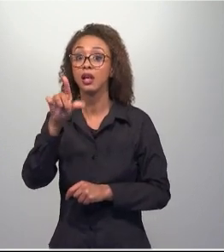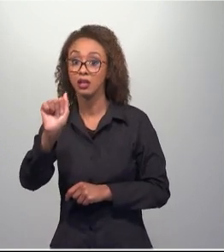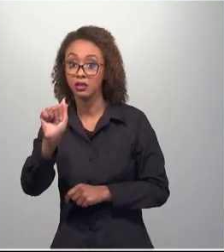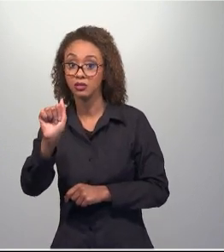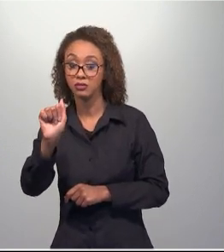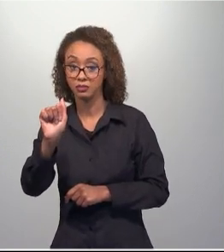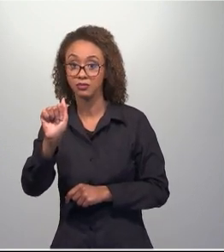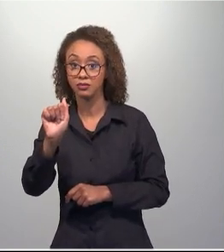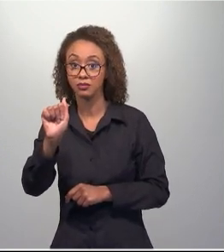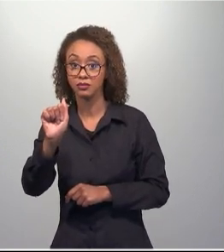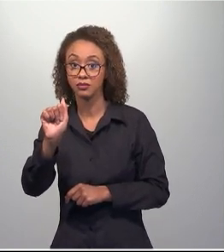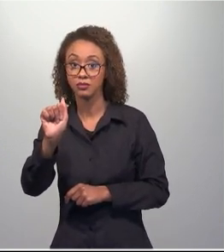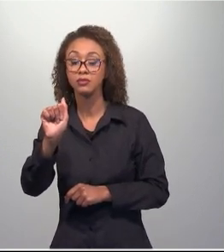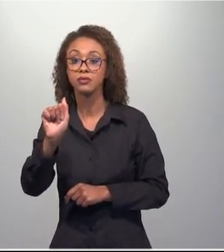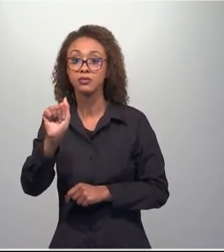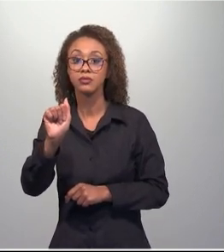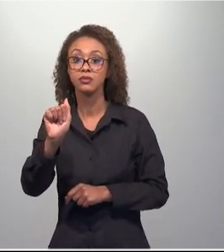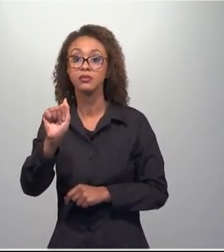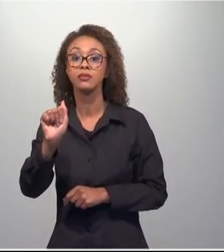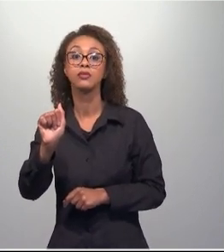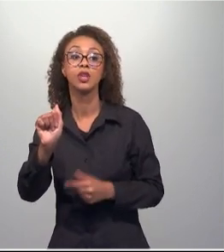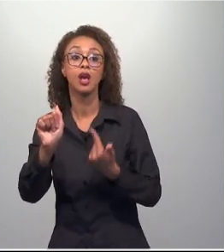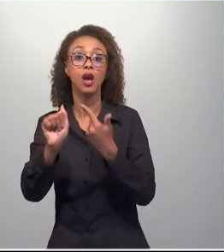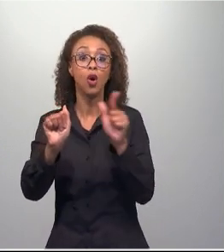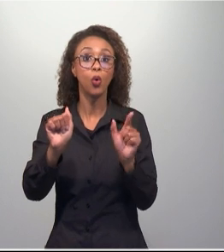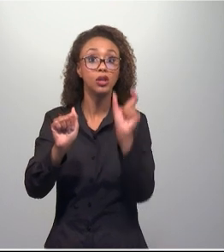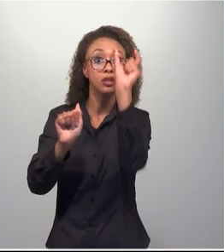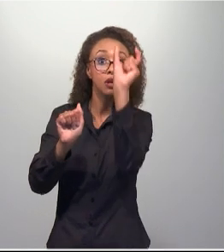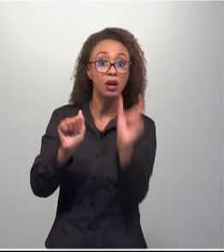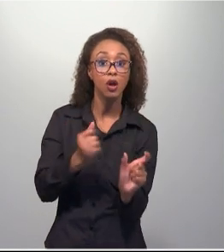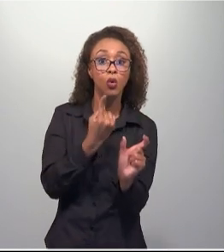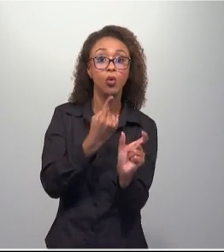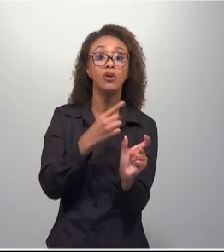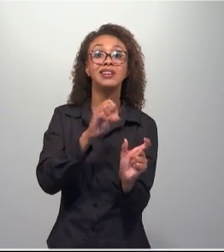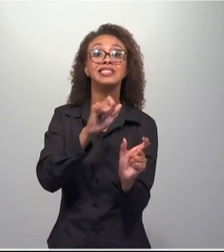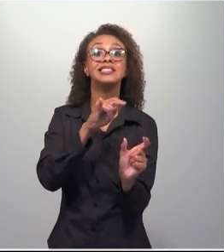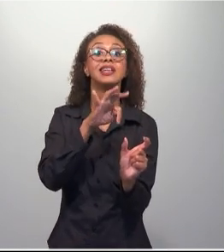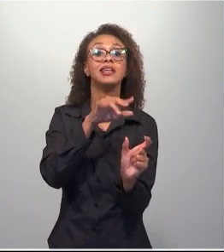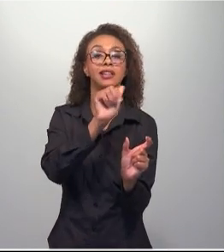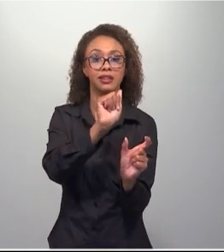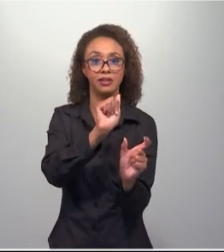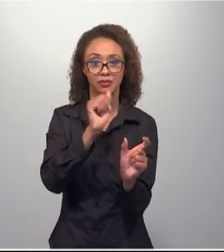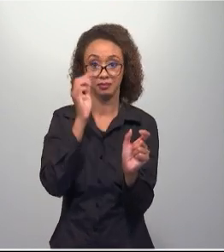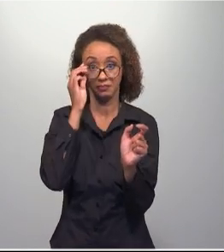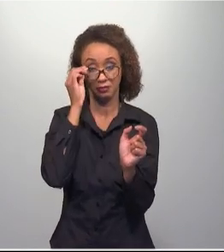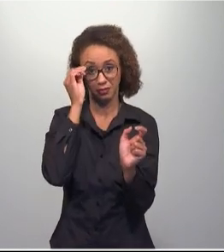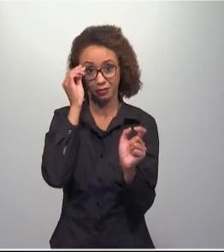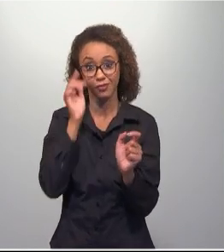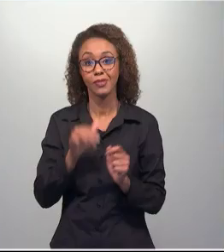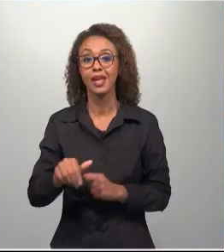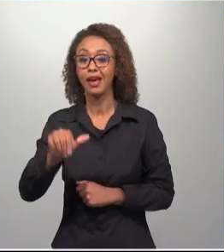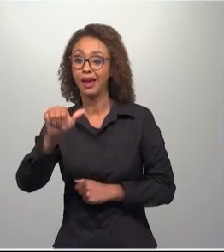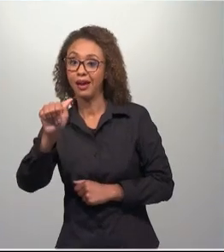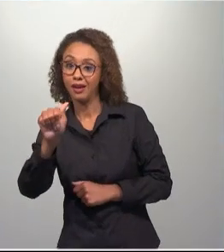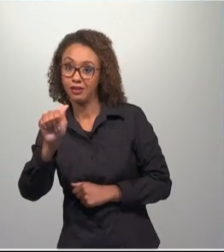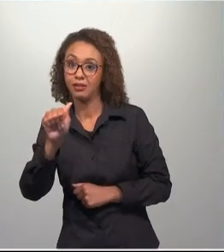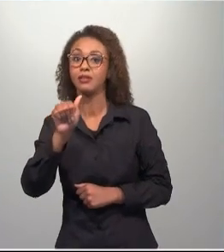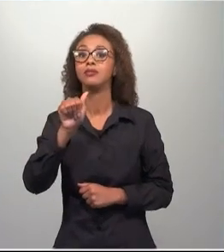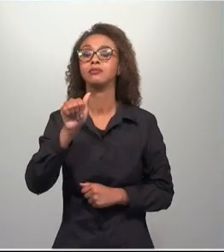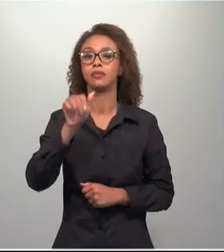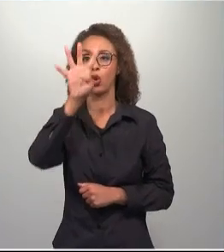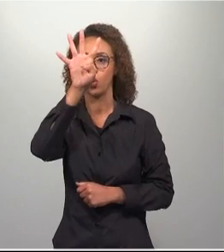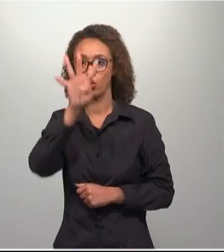saída entradas a b e c e saída x e eu vou representar